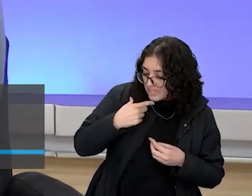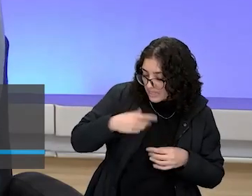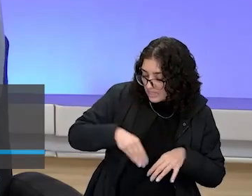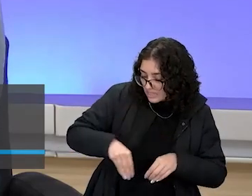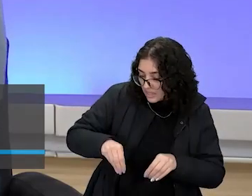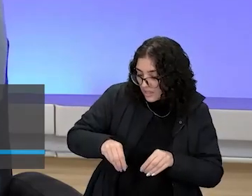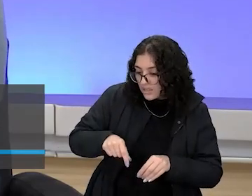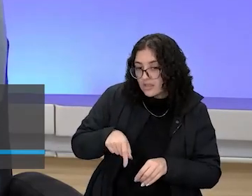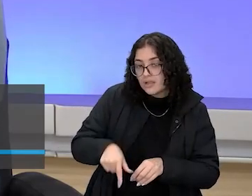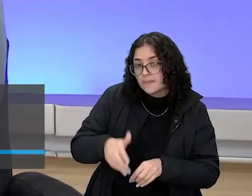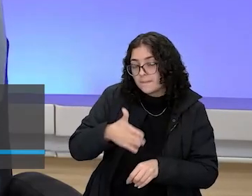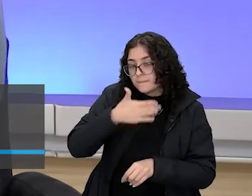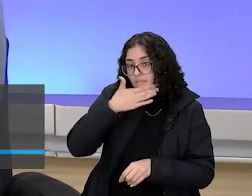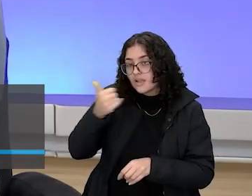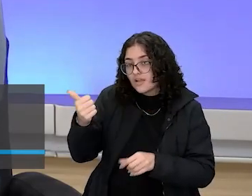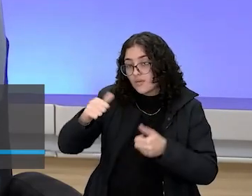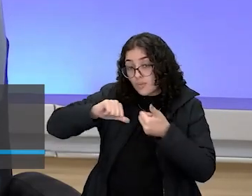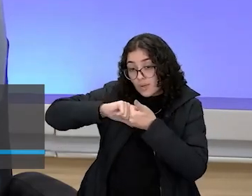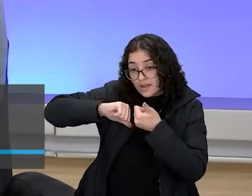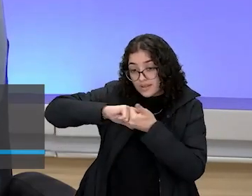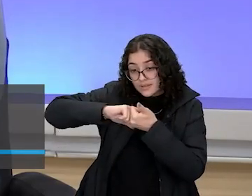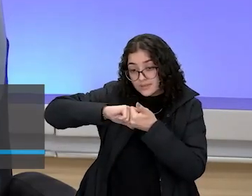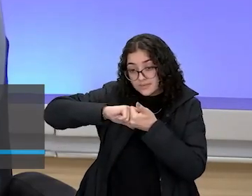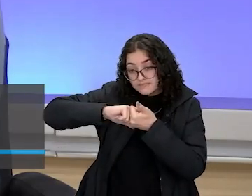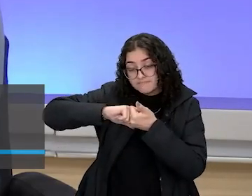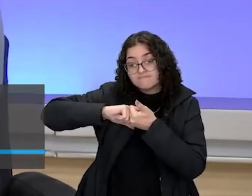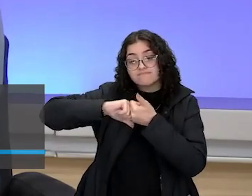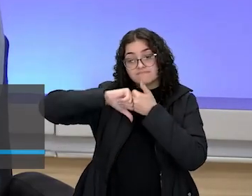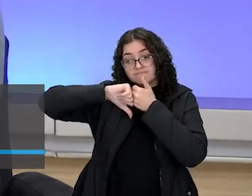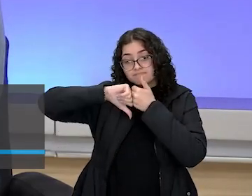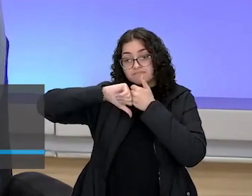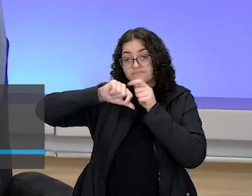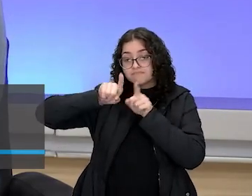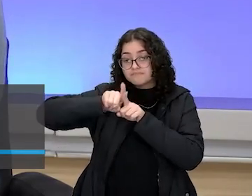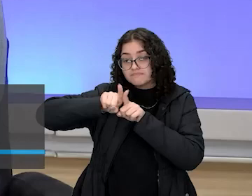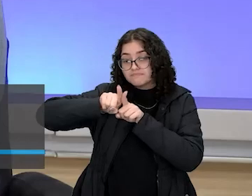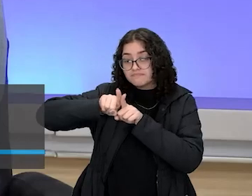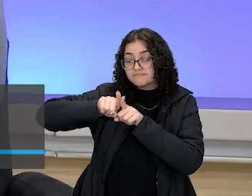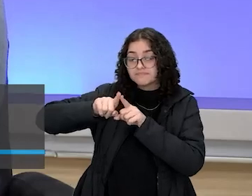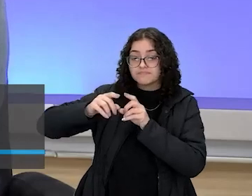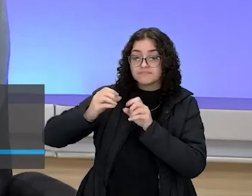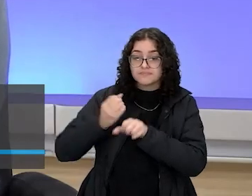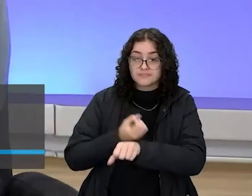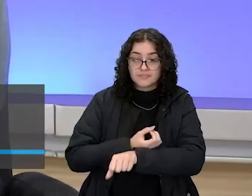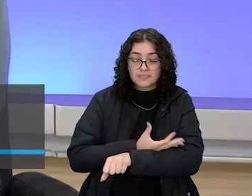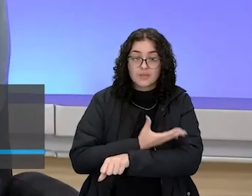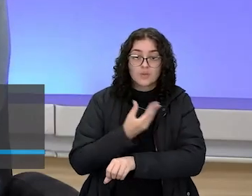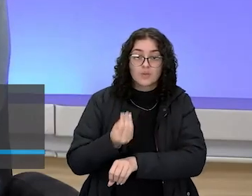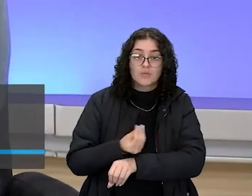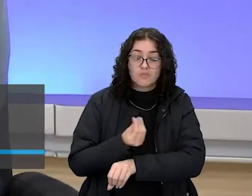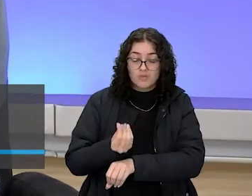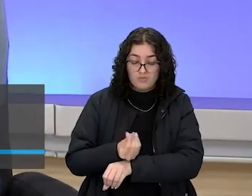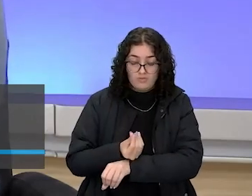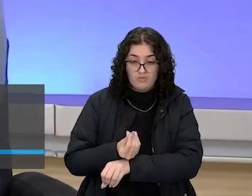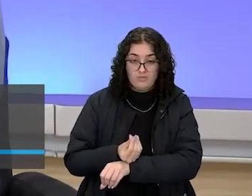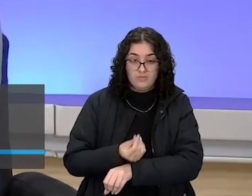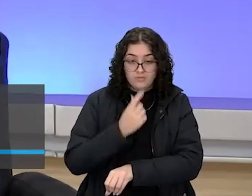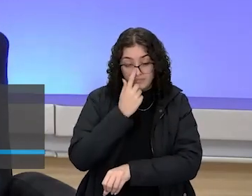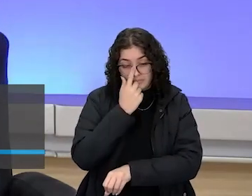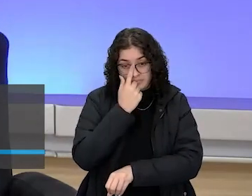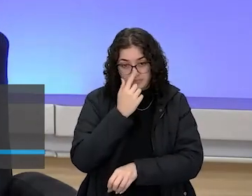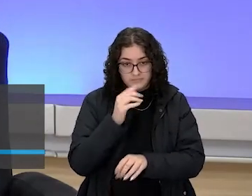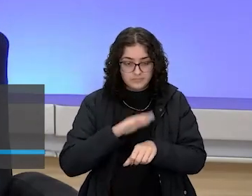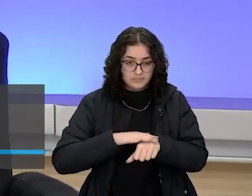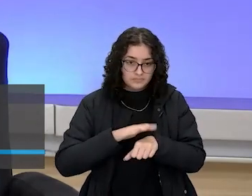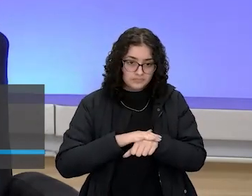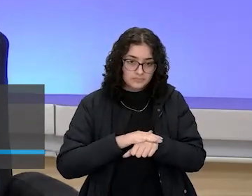solo, melhorando aí a qualidade? E aí plantas também que ajudam a enriquecer o solo no sentido de fornecer